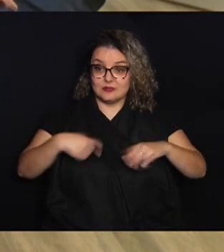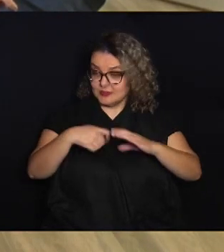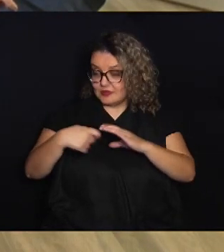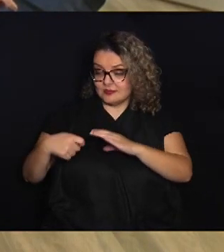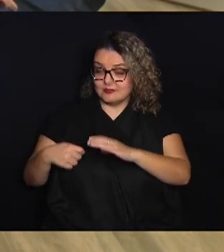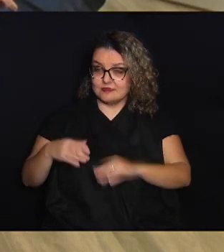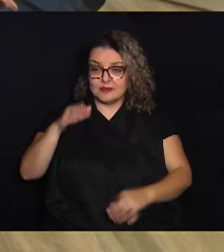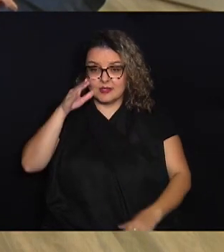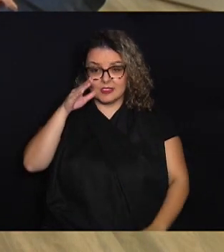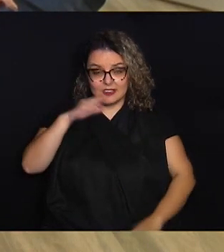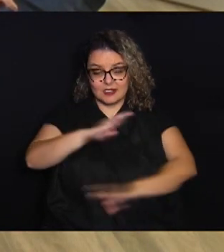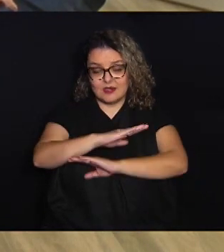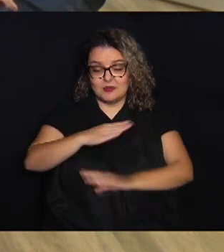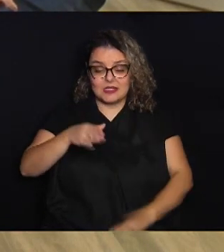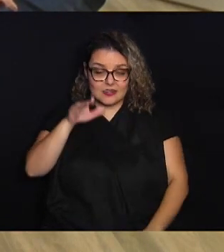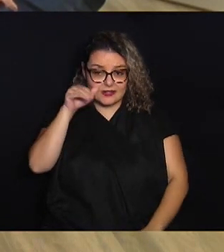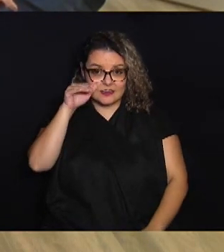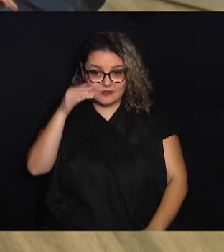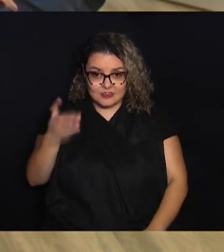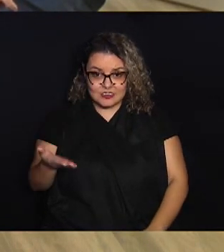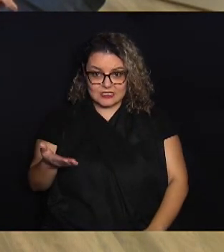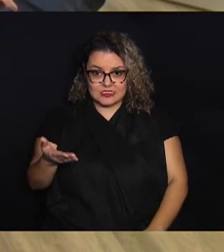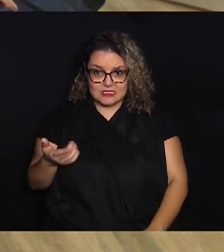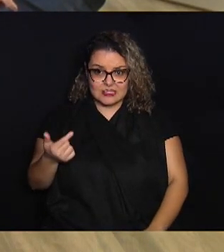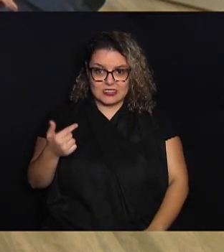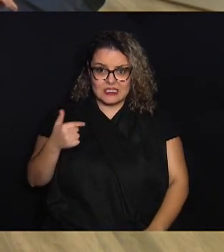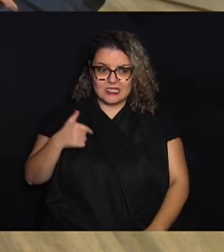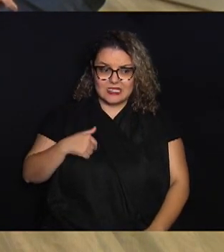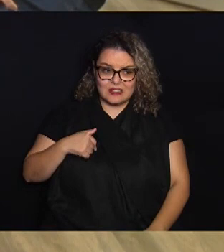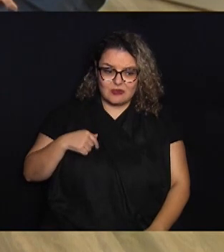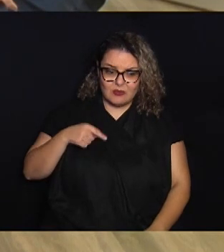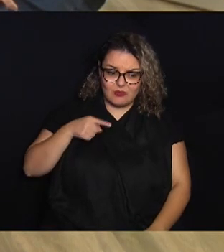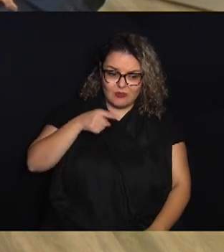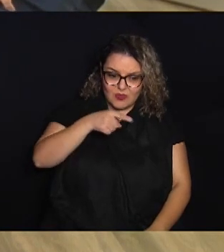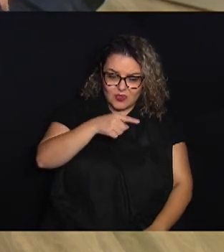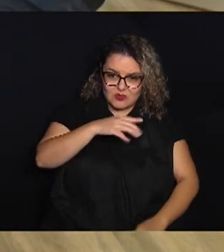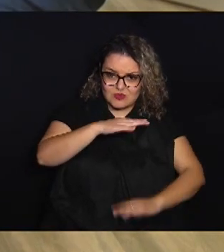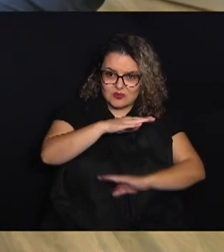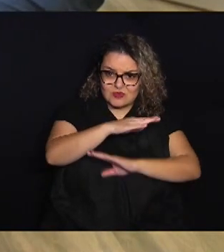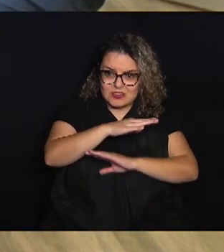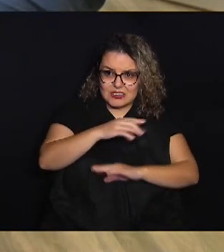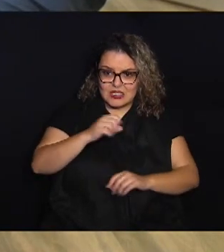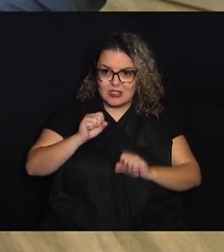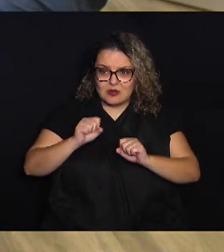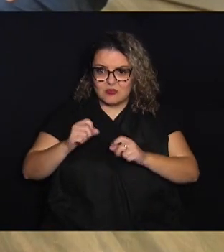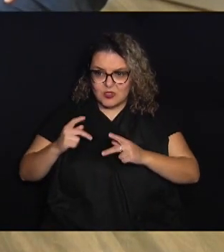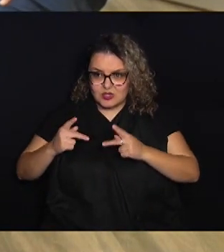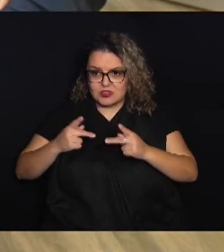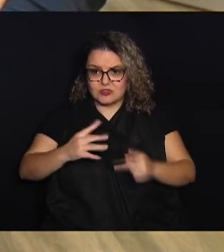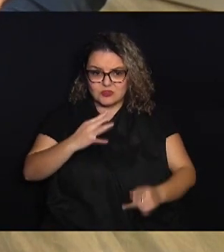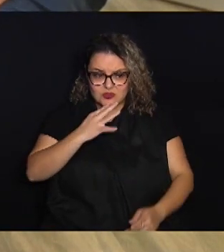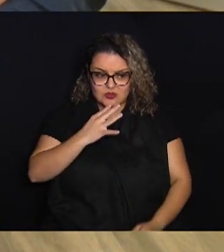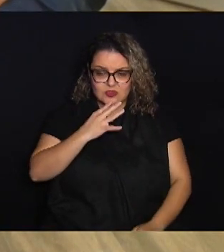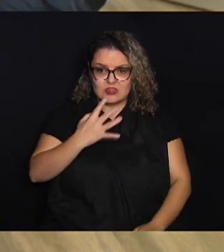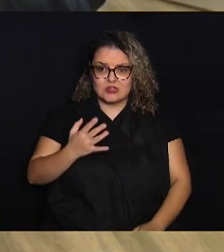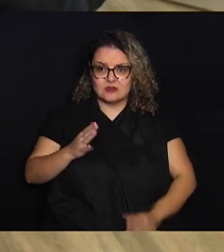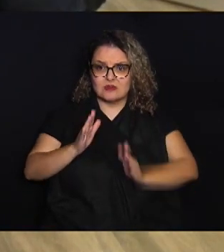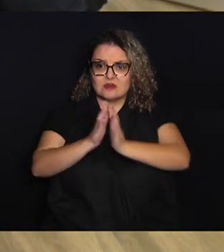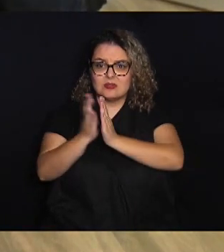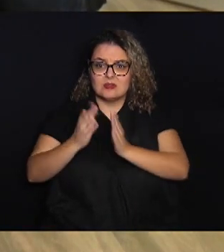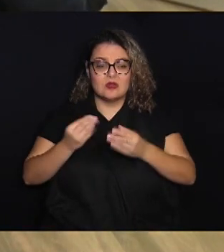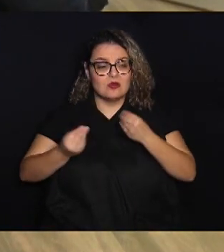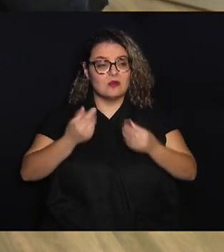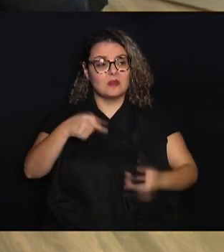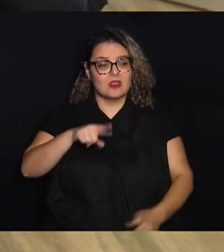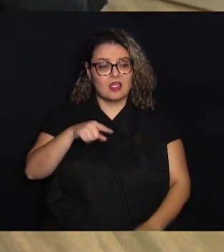estão curiosas, não é? E aí, será que eu posso ir na Câmara? Eu posso visitar, conhecer a biblioteca? Como que é isso?